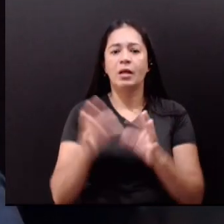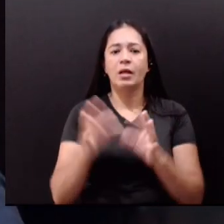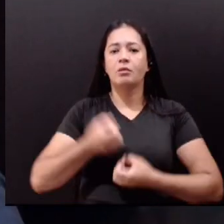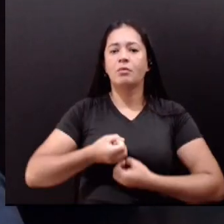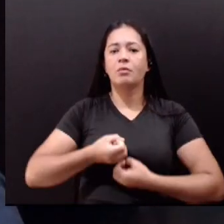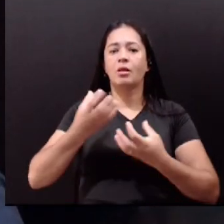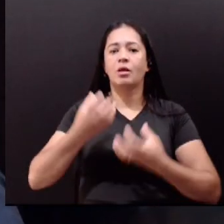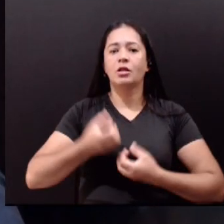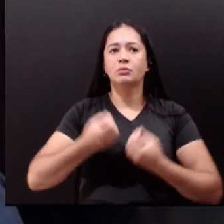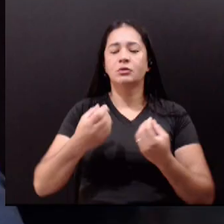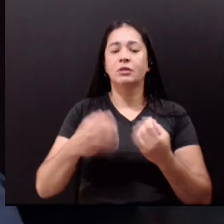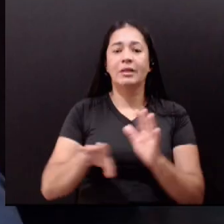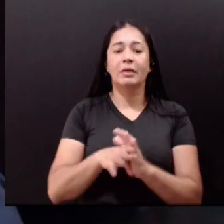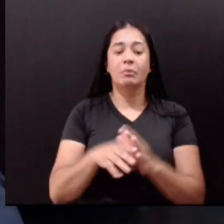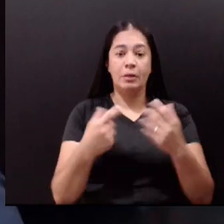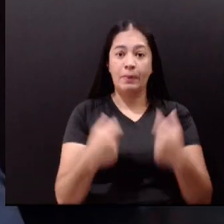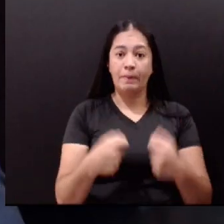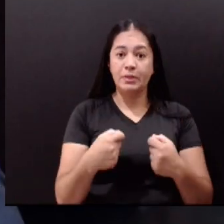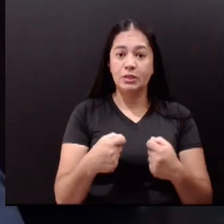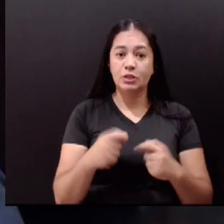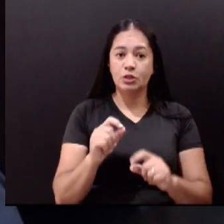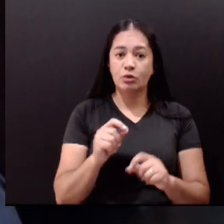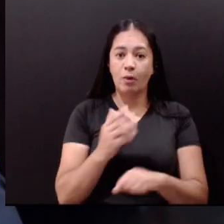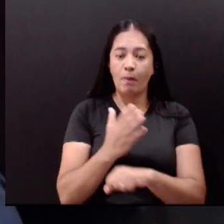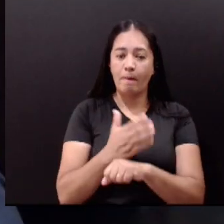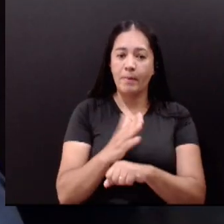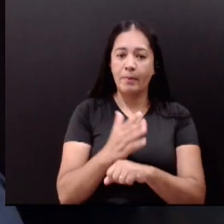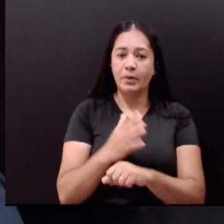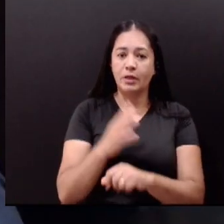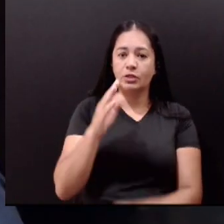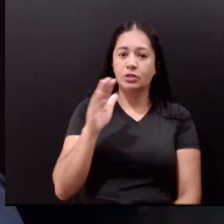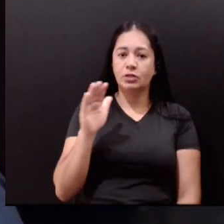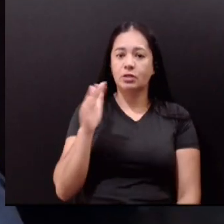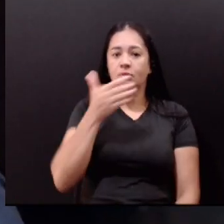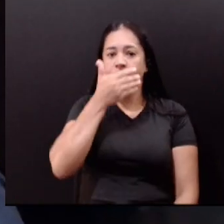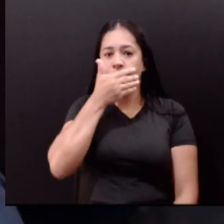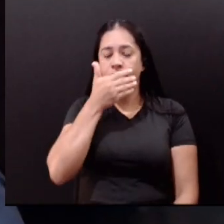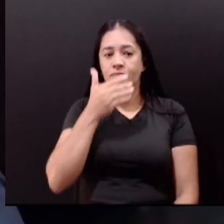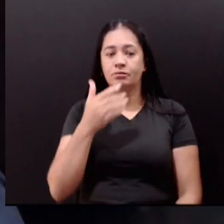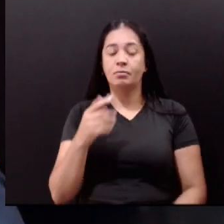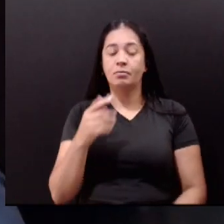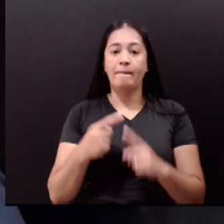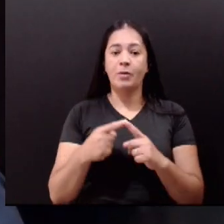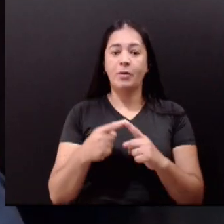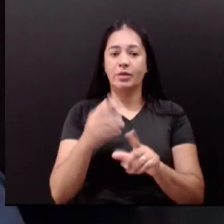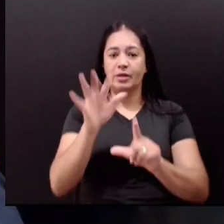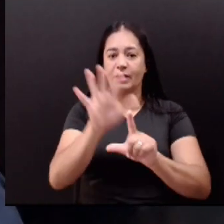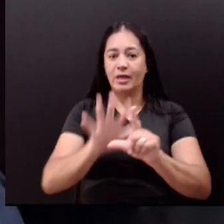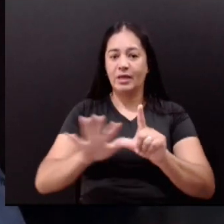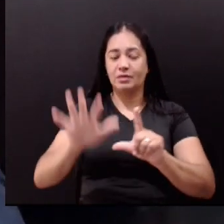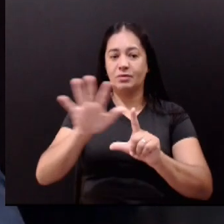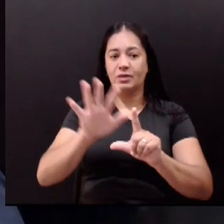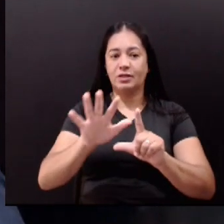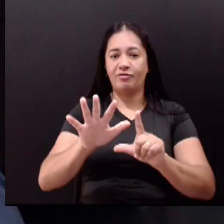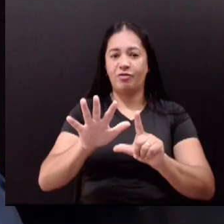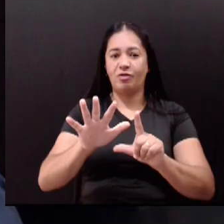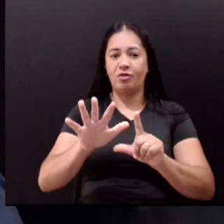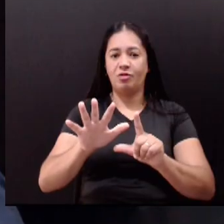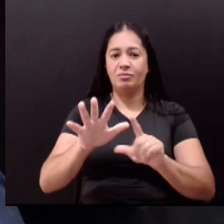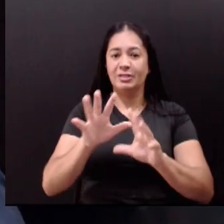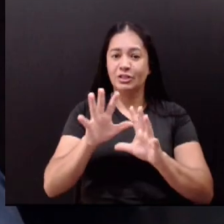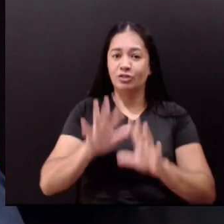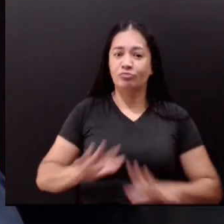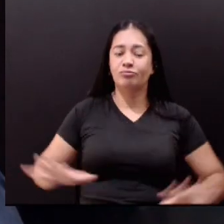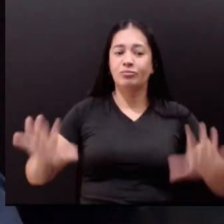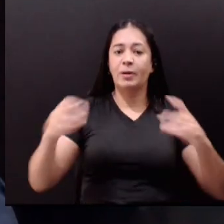necessário uma prática para coibir. Via de regra, as plataformas digitais, de uma forma geral, têm que ter normas muito